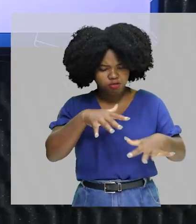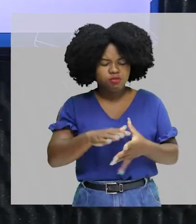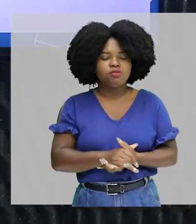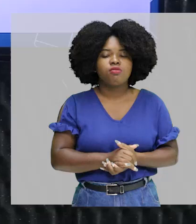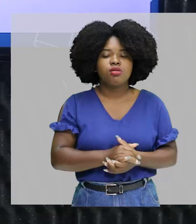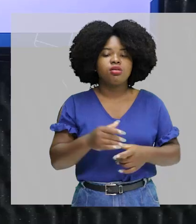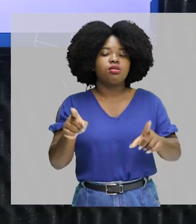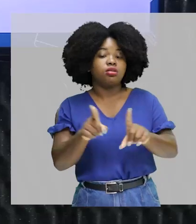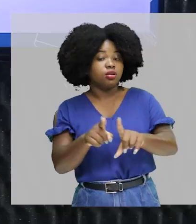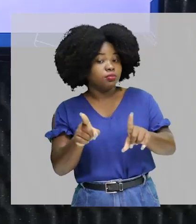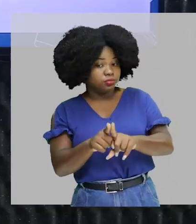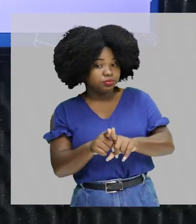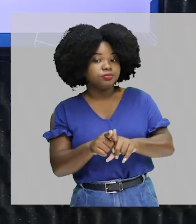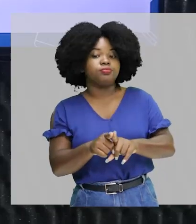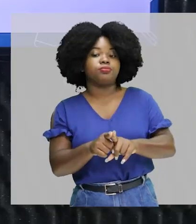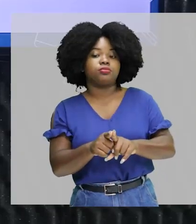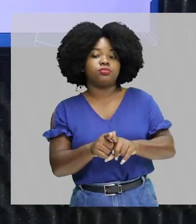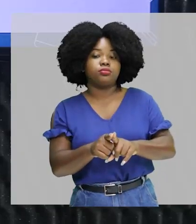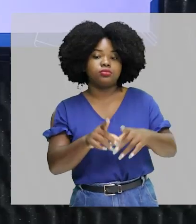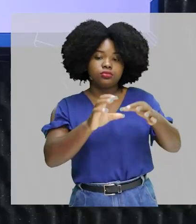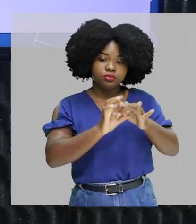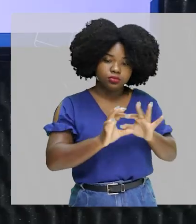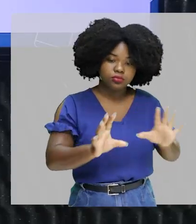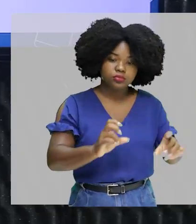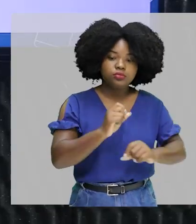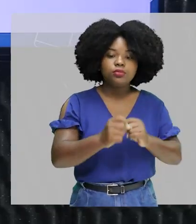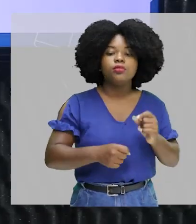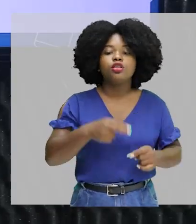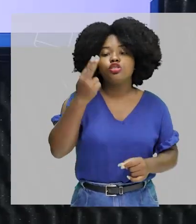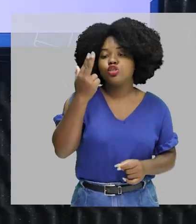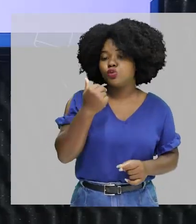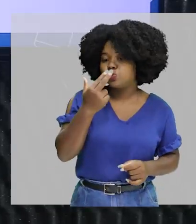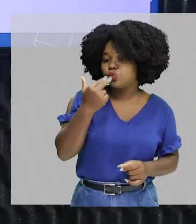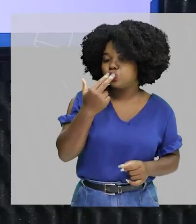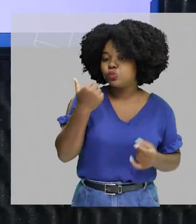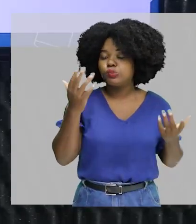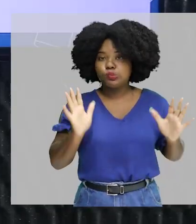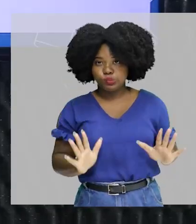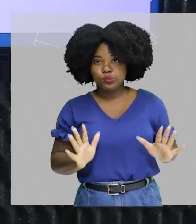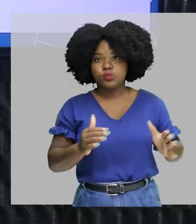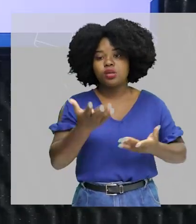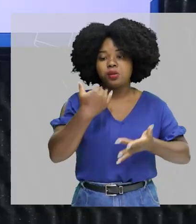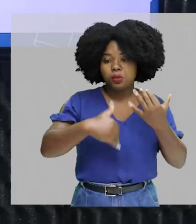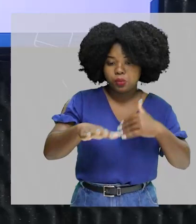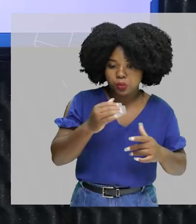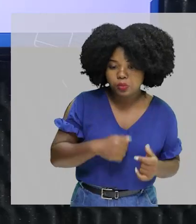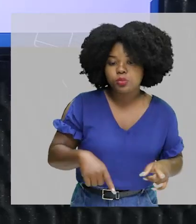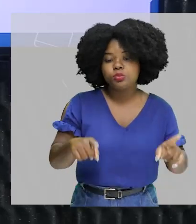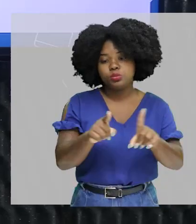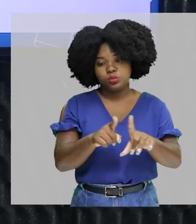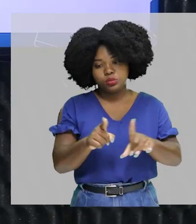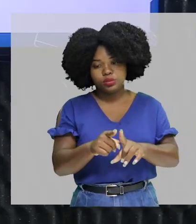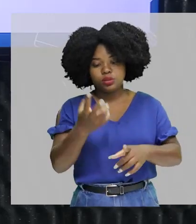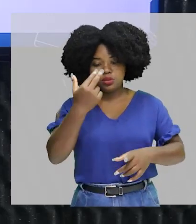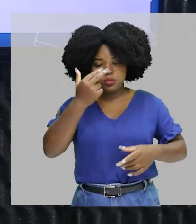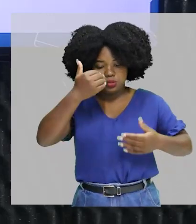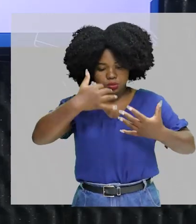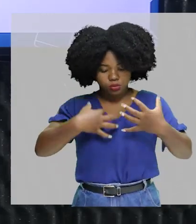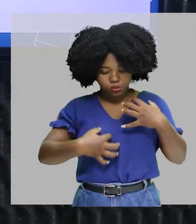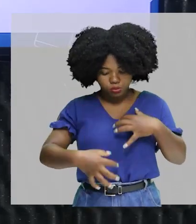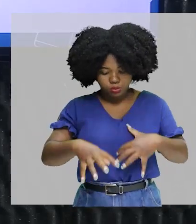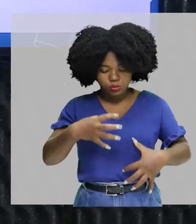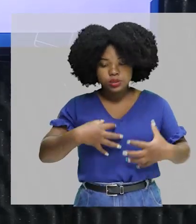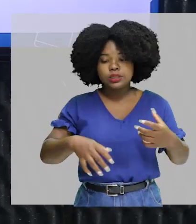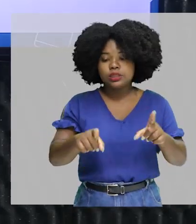para promover a distribuição de nutrientes, por exemplo, né, a excreção, os principais componentes,